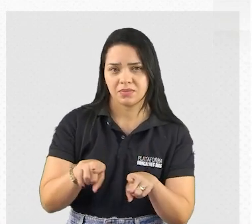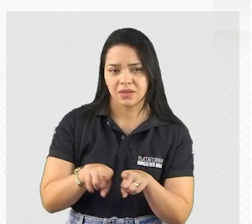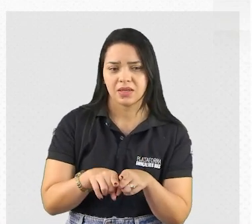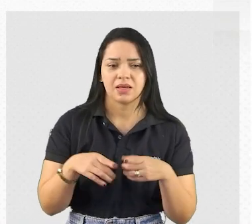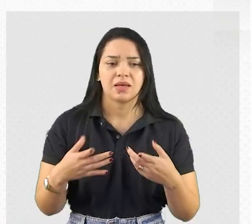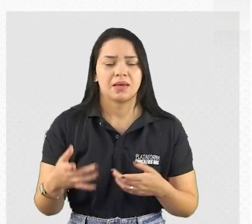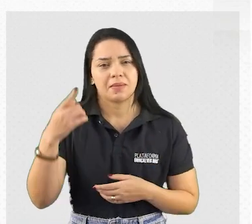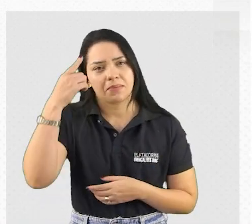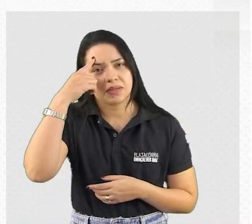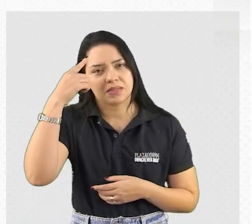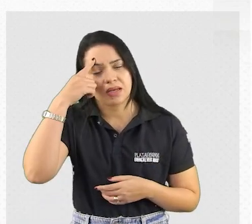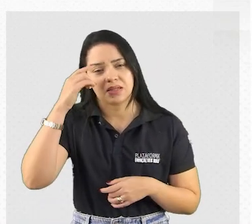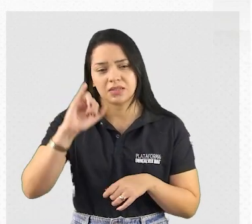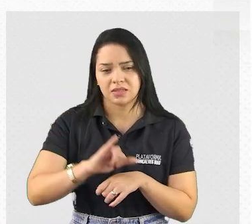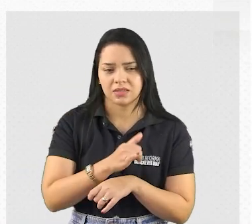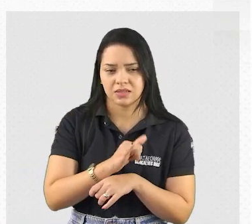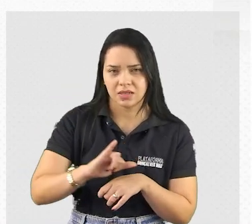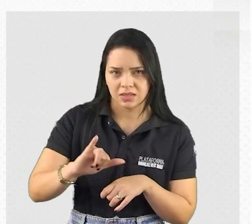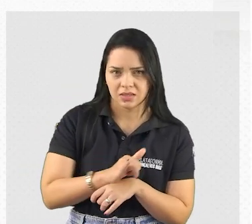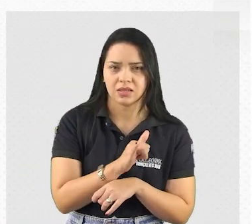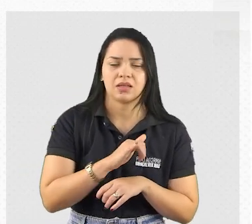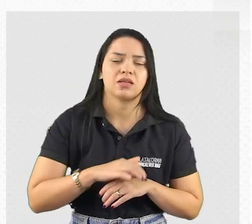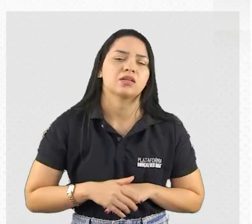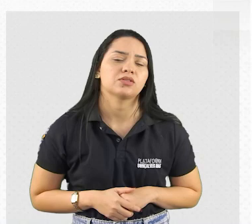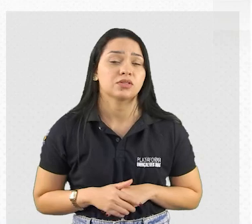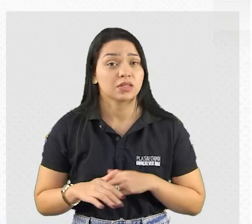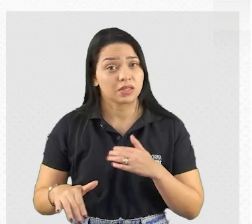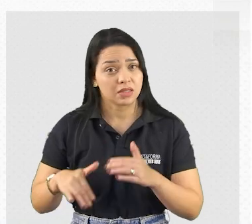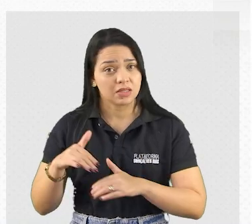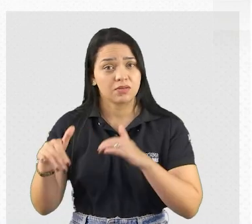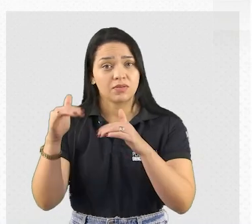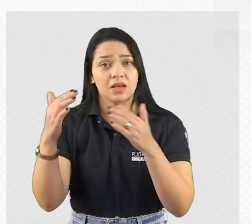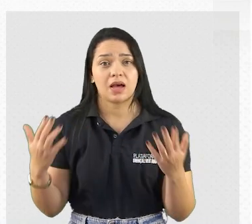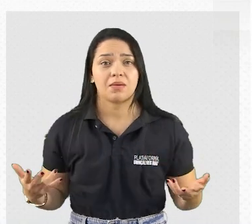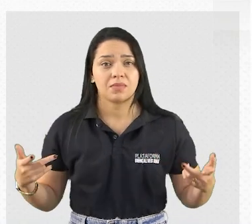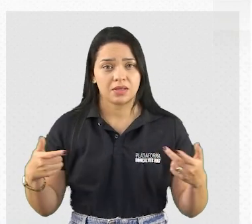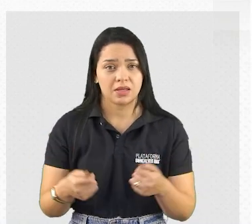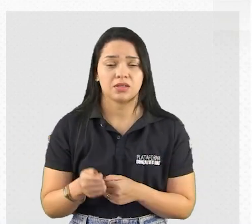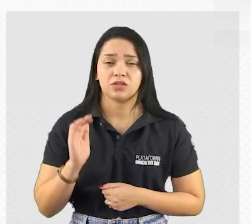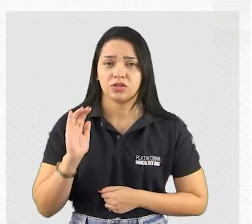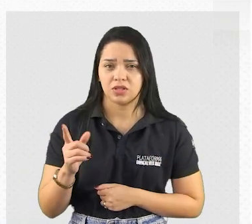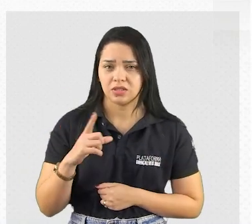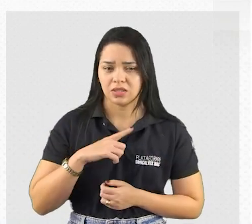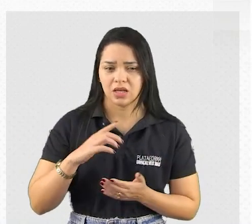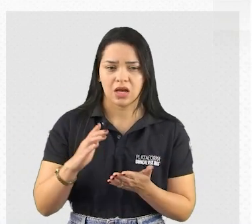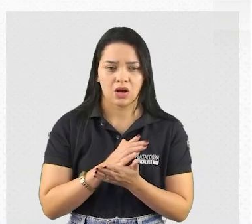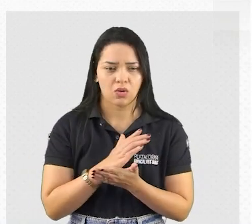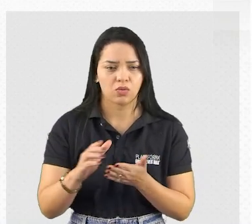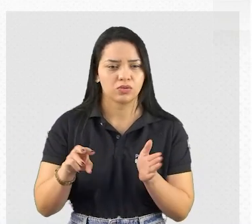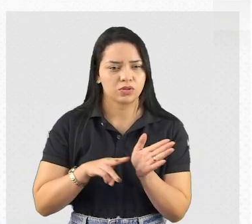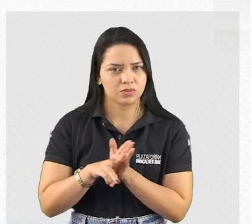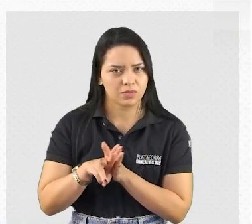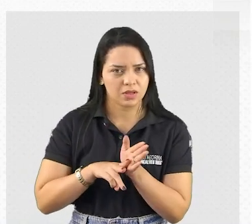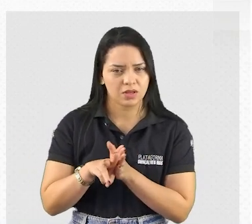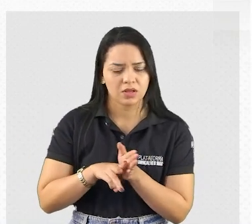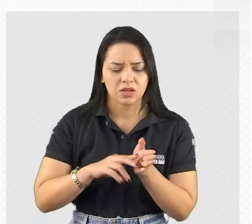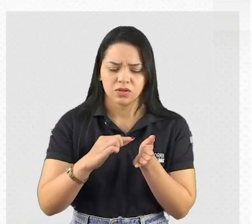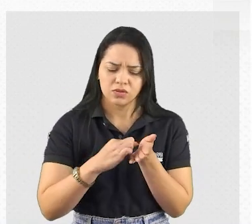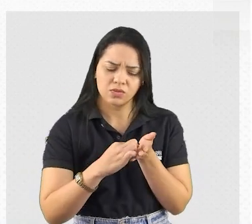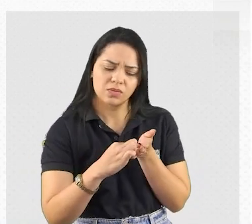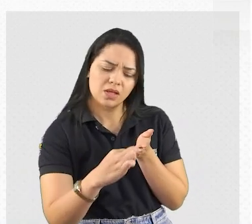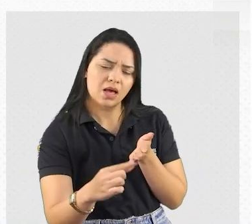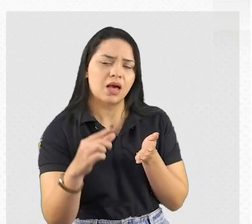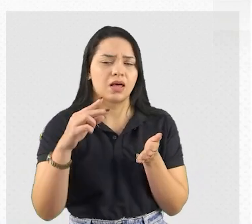caminho pensar estratégias, né, desenvolver habilidades, e a gente já trouxe alguns métodos aqui de sublinhado, métodos